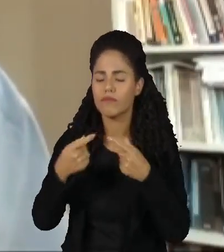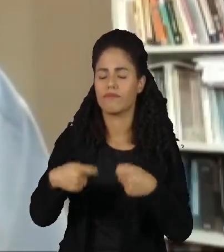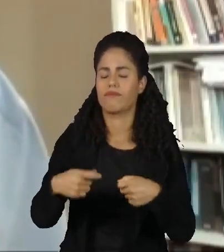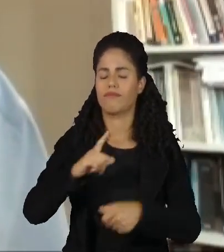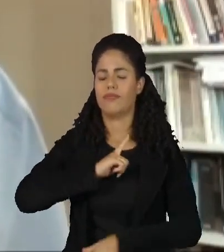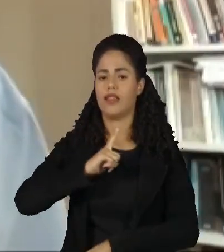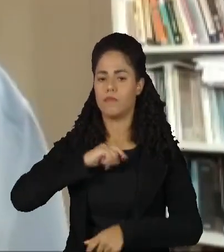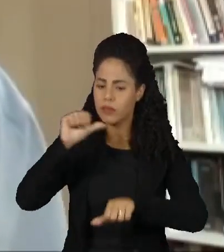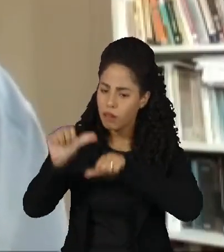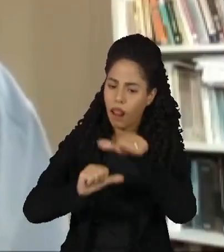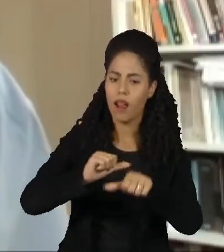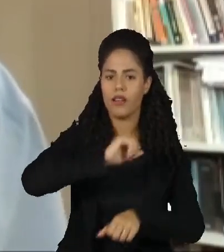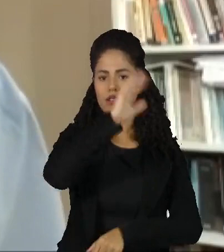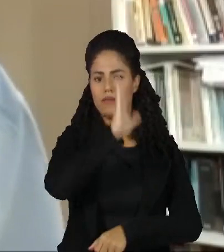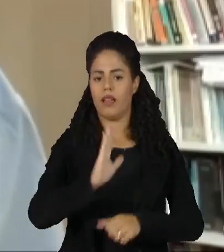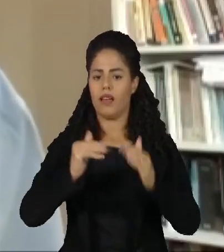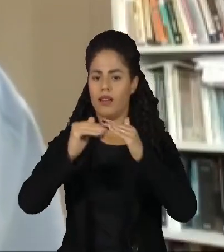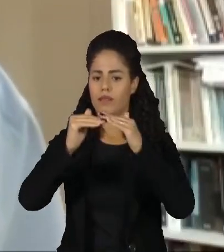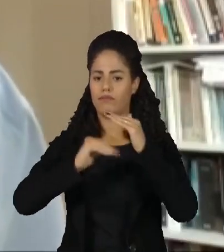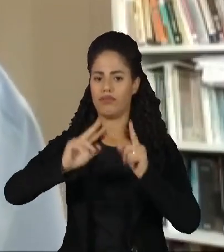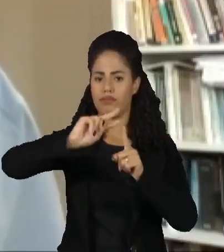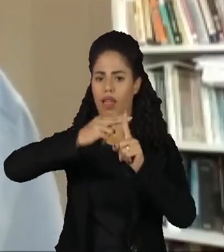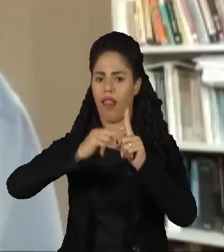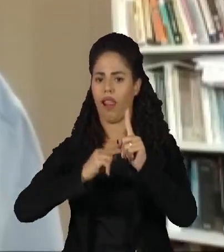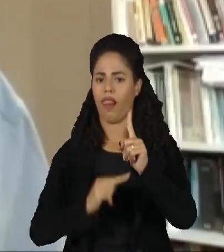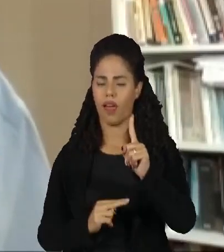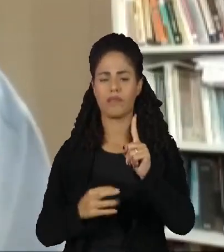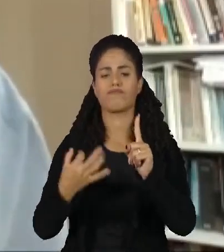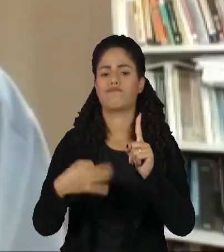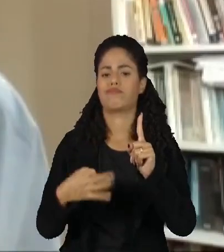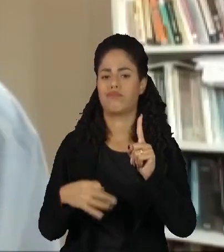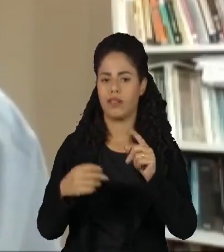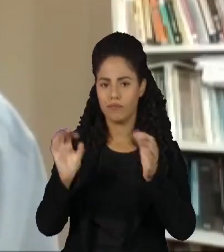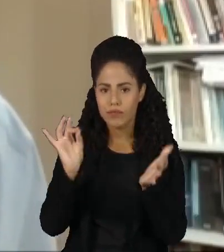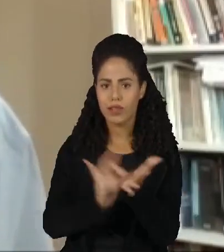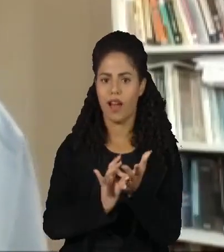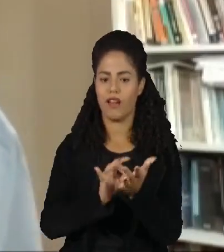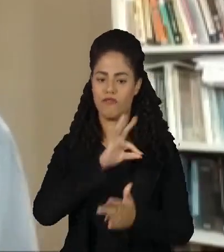nós estamos no Brasil com uma defasagem muito grande em termos do valor do salário mínimo.